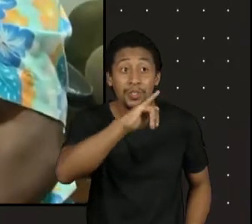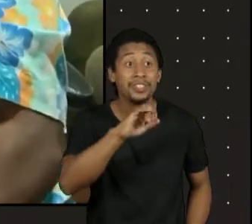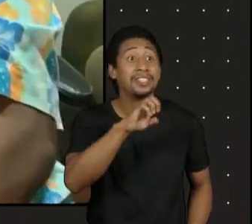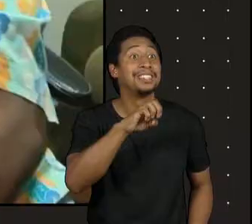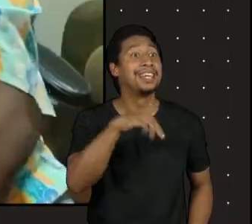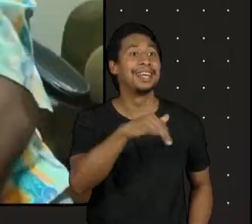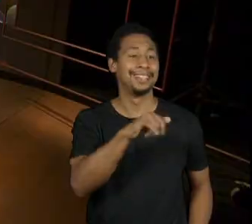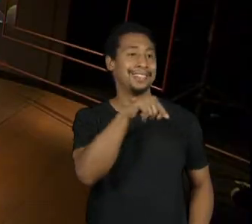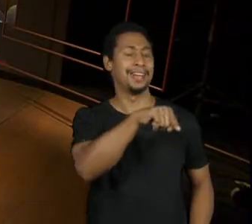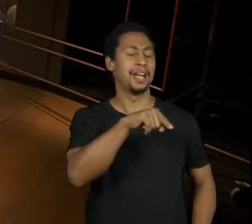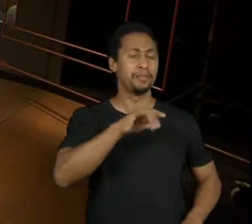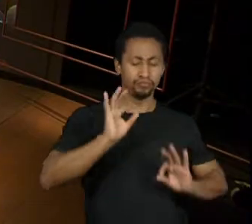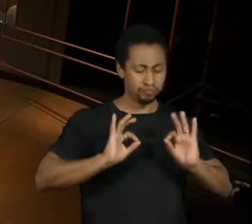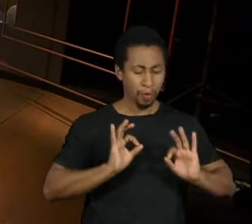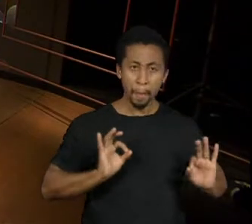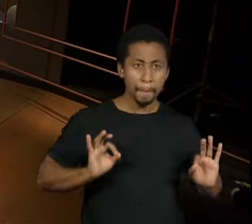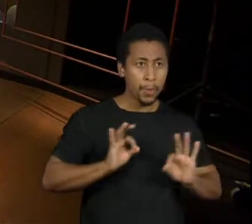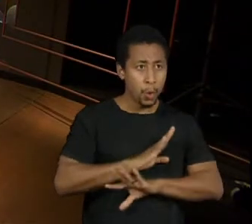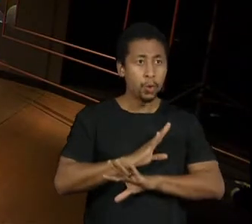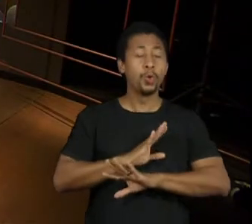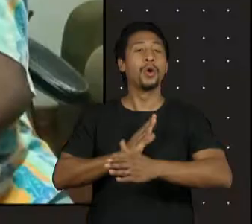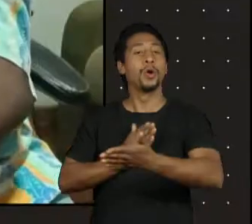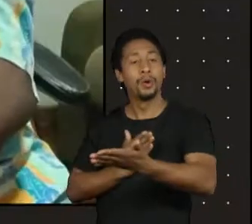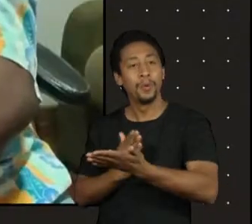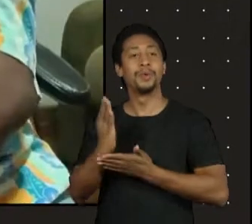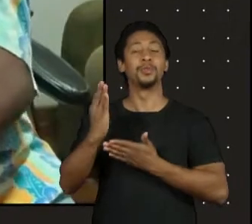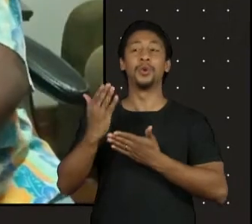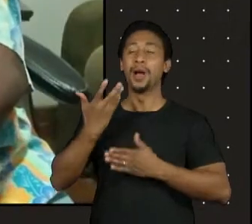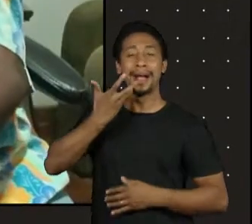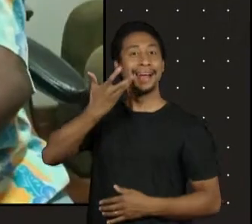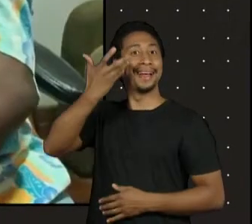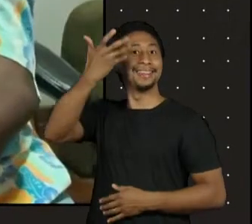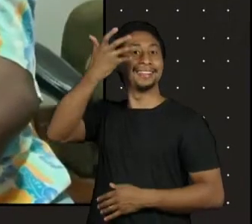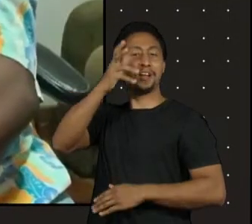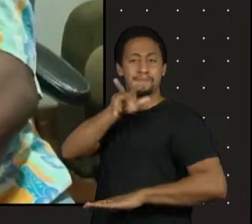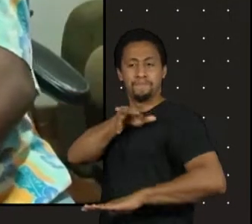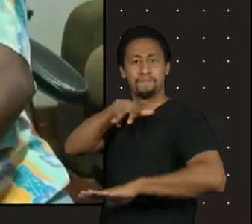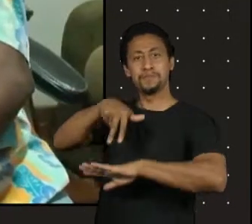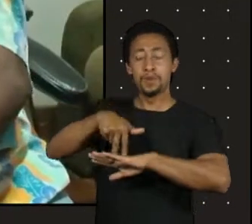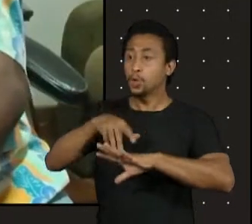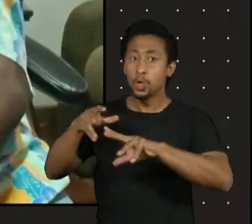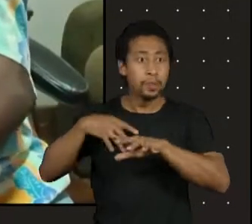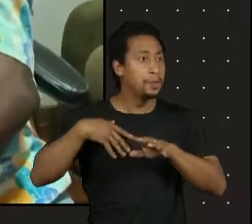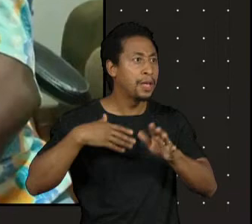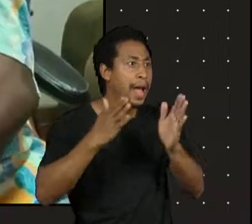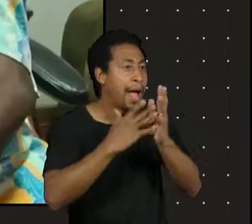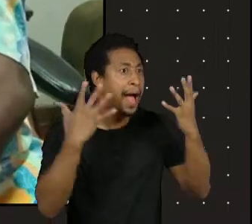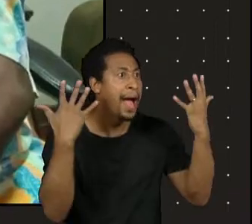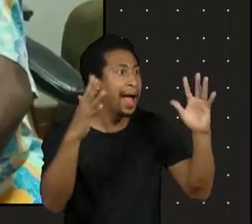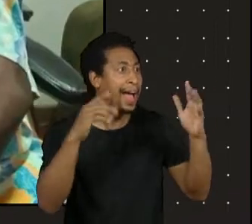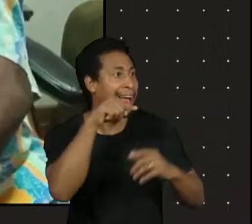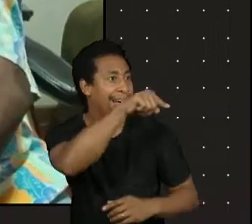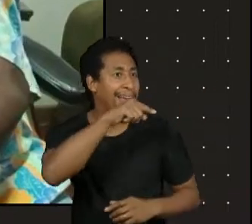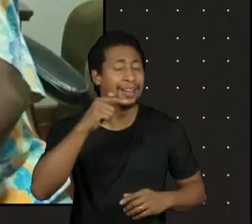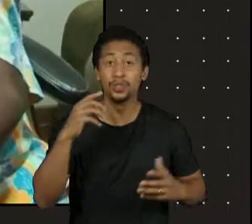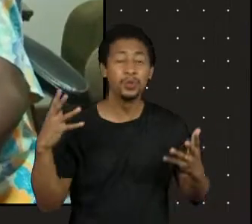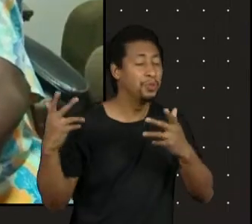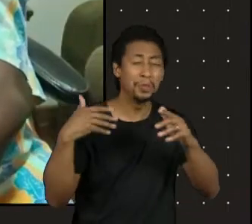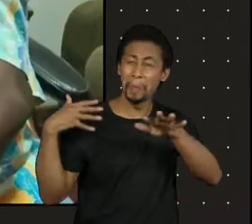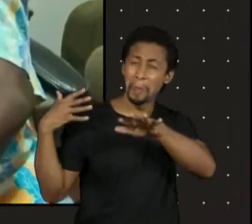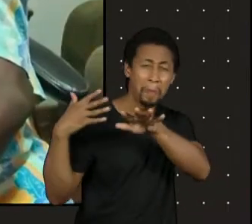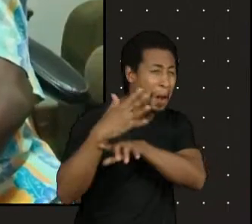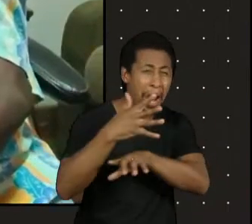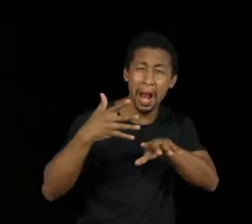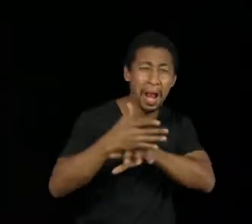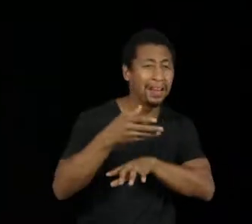do palco. Aquele povo todo querendo entrar na boate, aquela gritaria, Janis Joplin, e uma loucura.